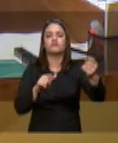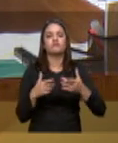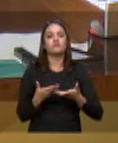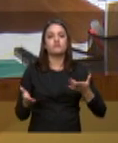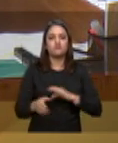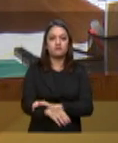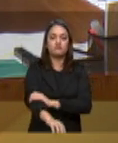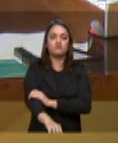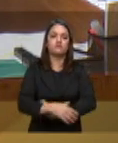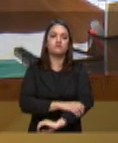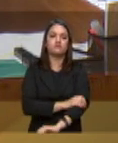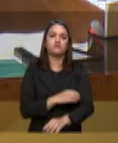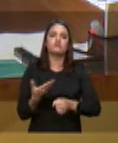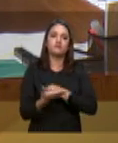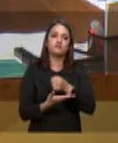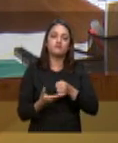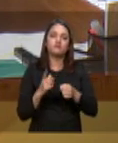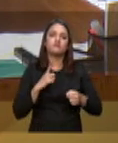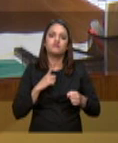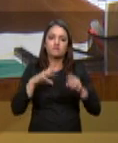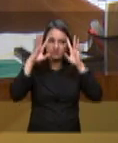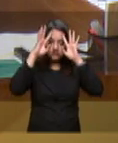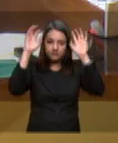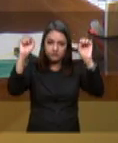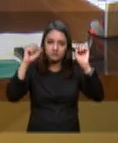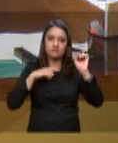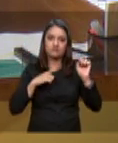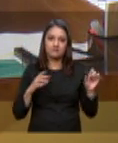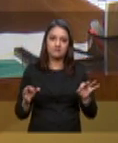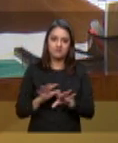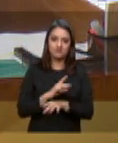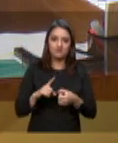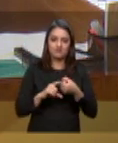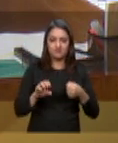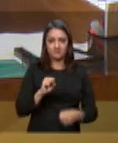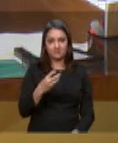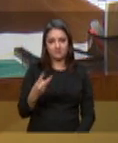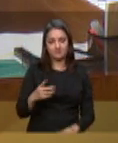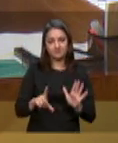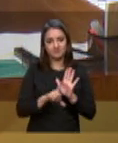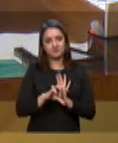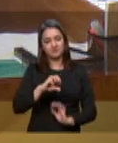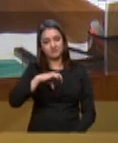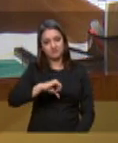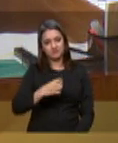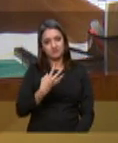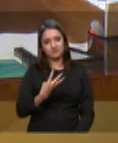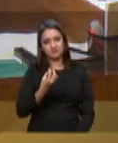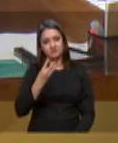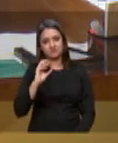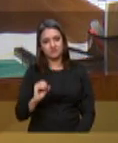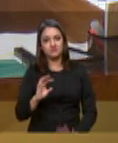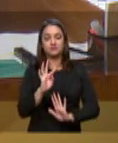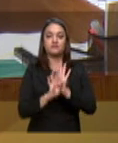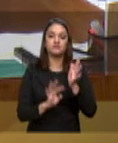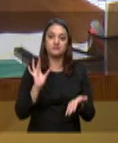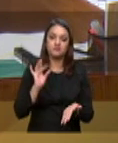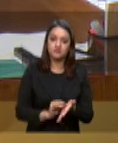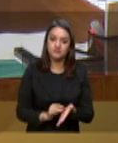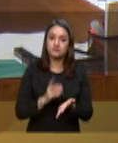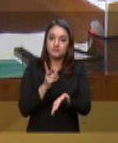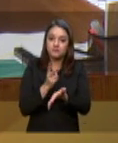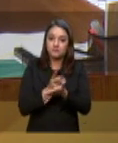que conduziram a Corte à conclusão pela rigidez do artigo 83 da Lei 9.430, de 96, na sua redação original.